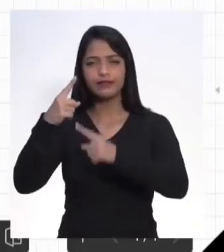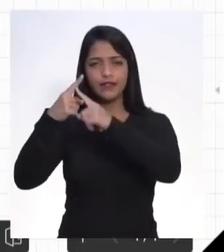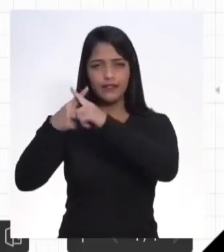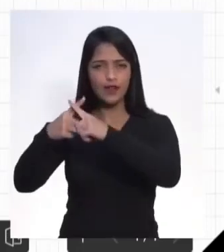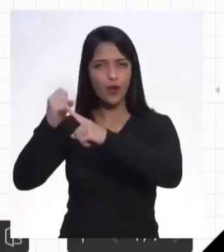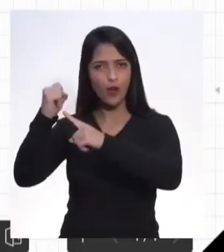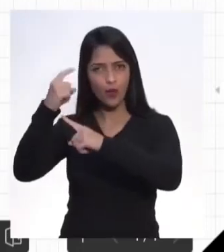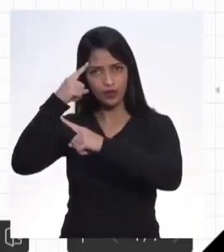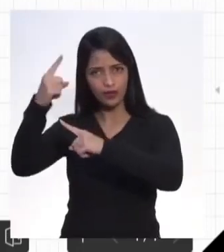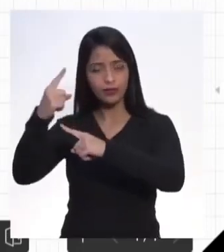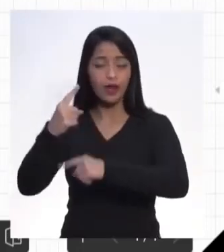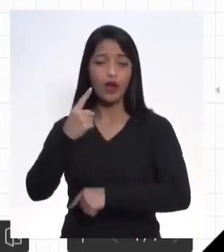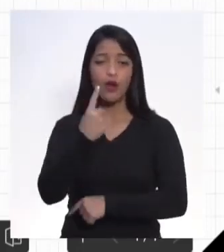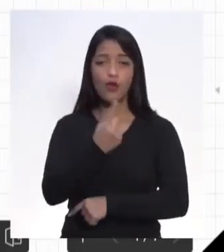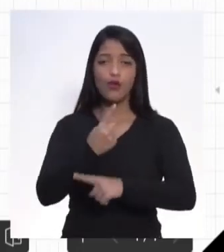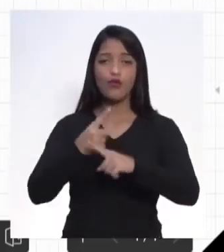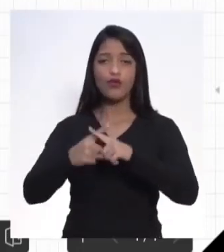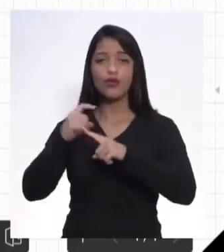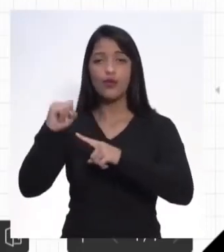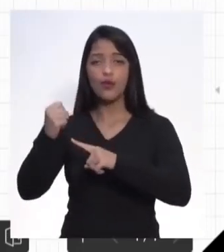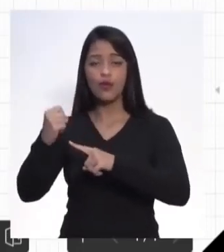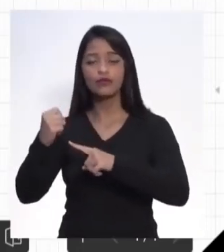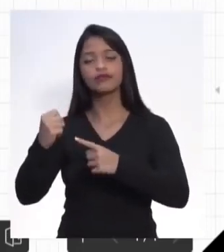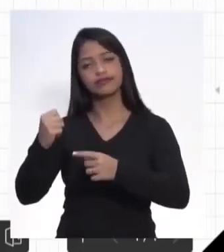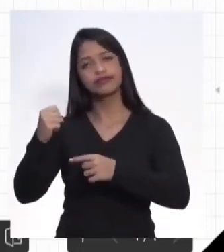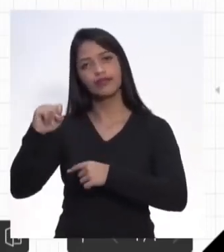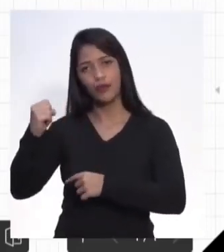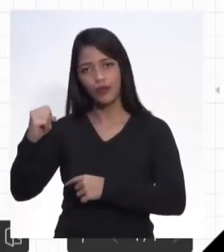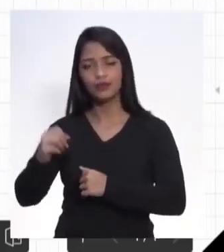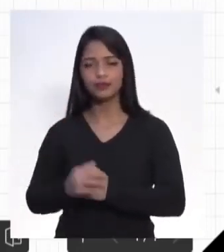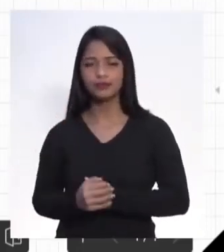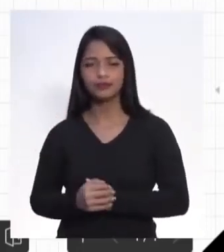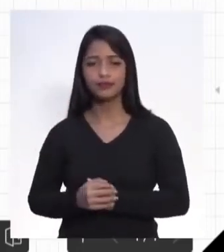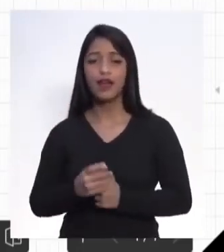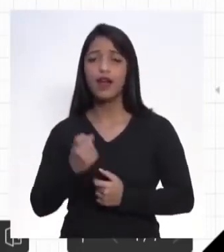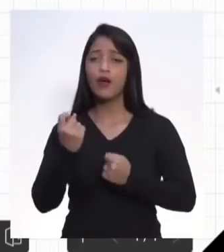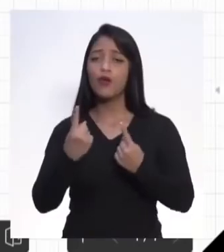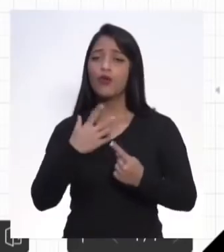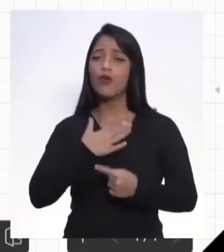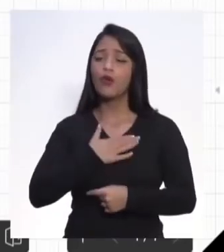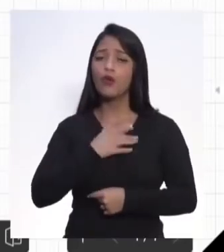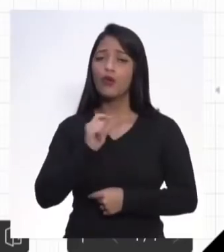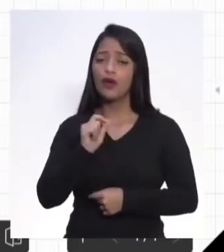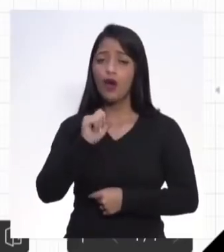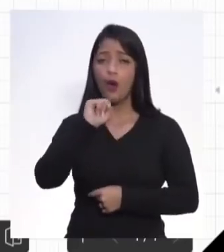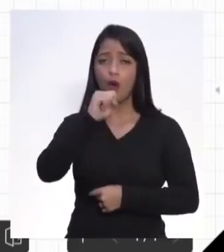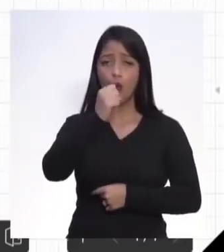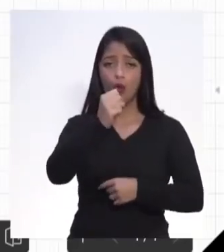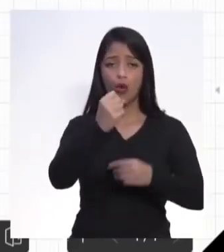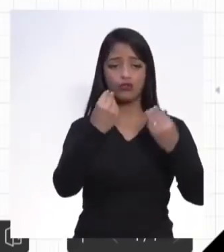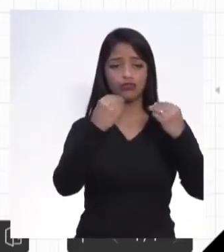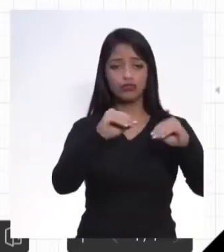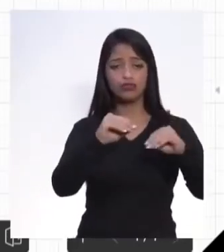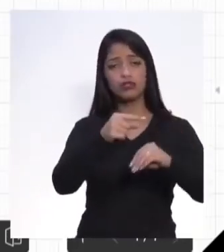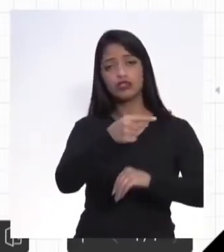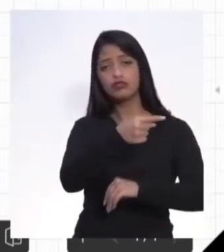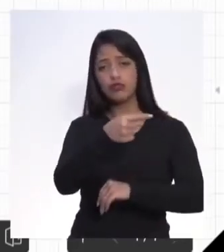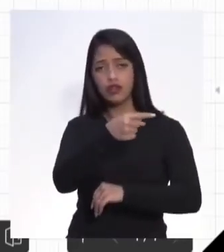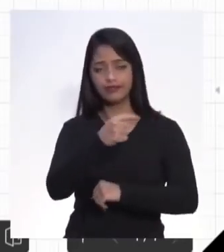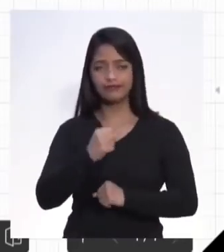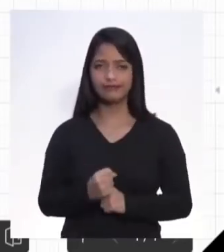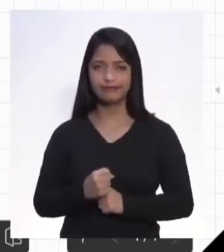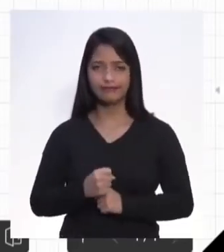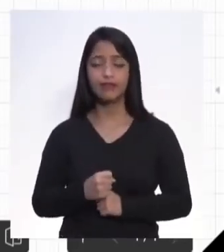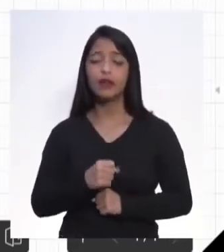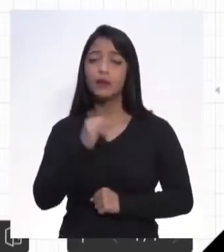8. Para 10, alguns gostam de colocar o 8 aqui e fazer a subtração. Eu já vou direto, ó, 8 vezes 1, 8. Para 10